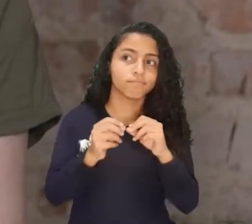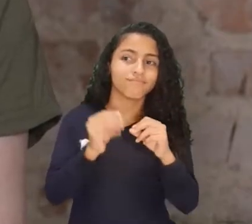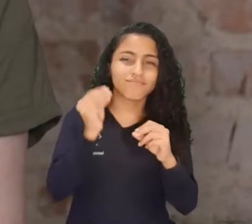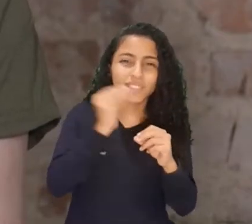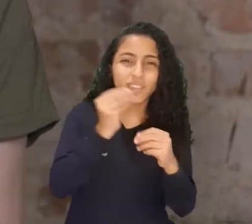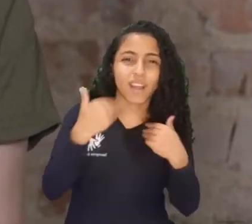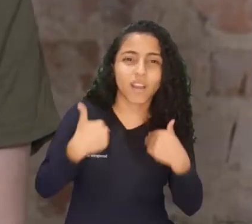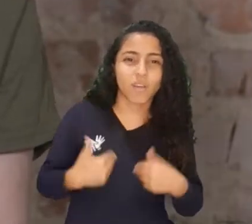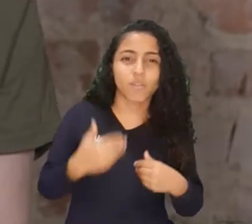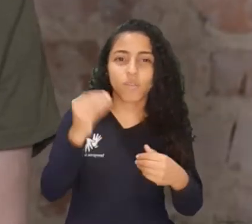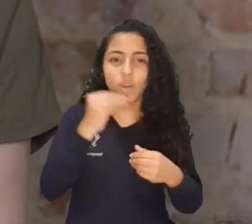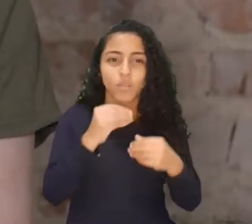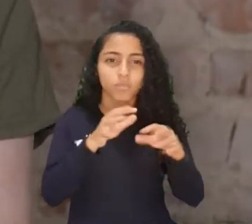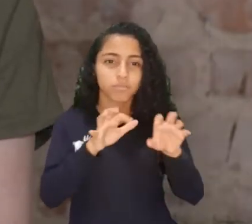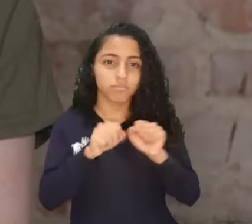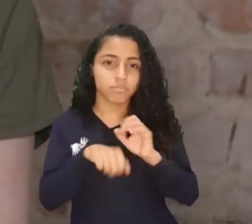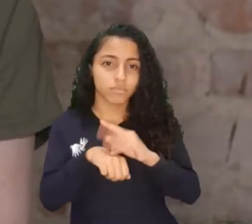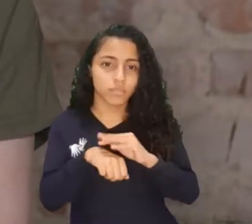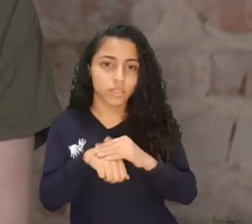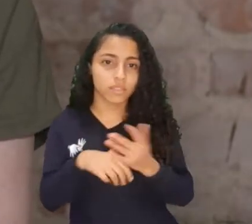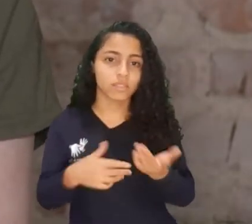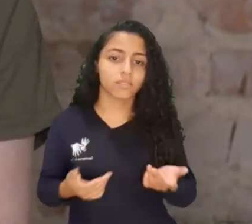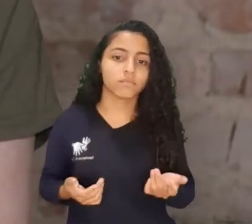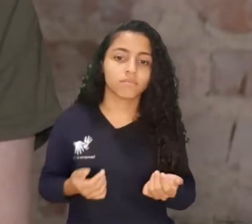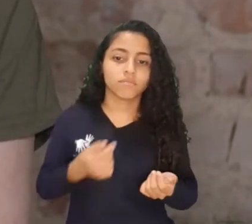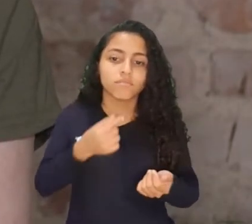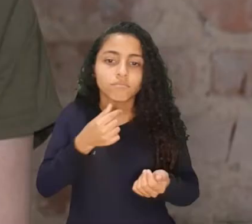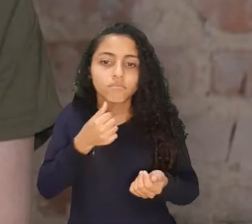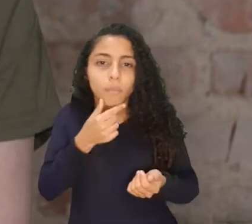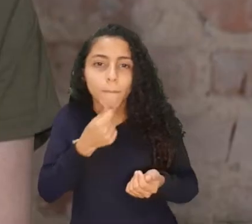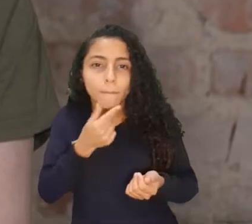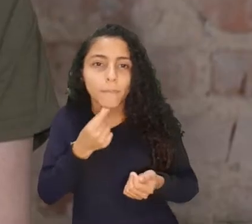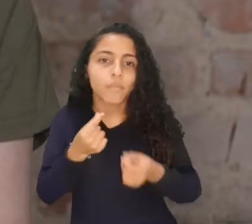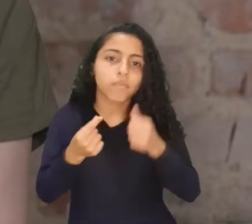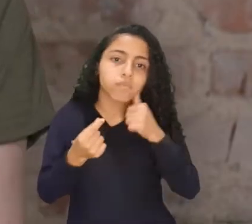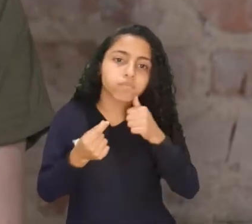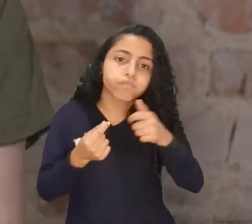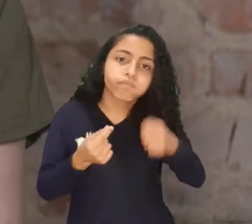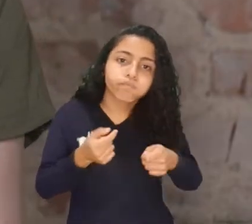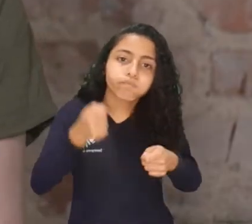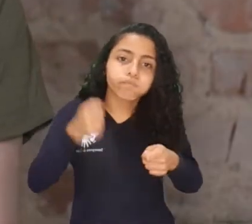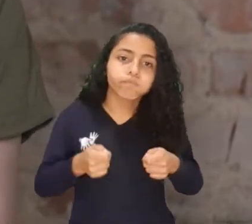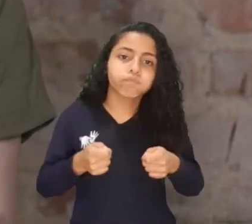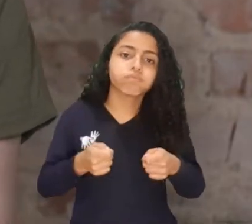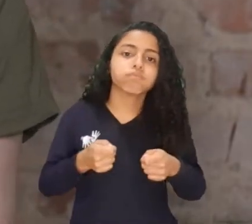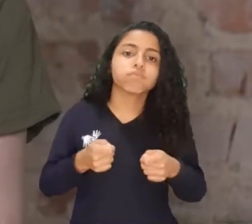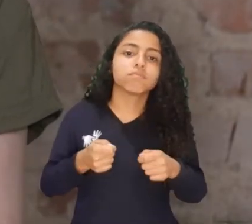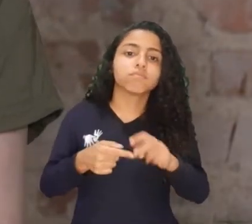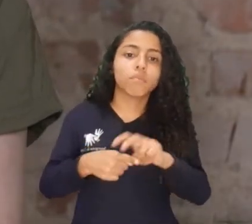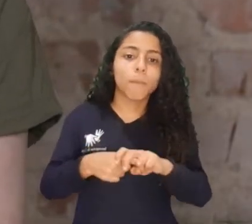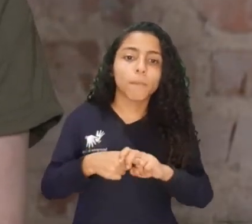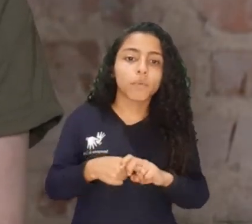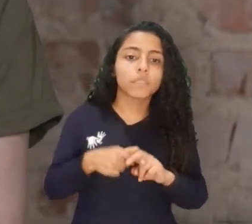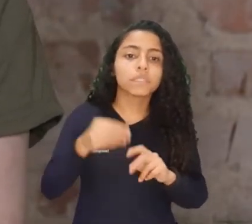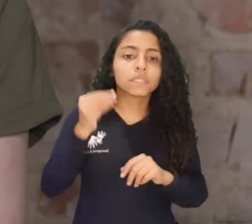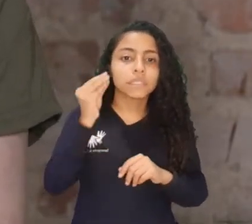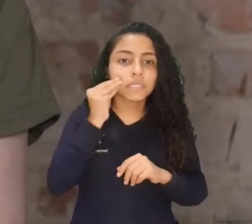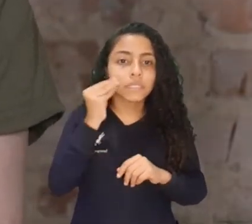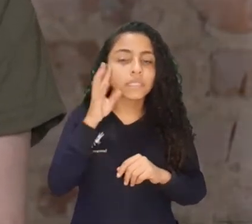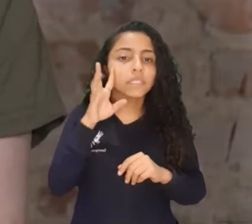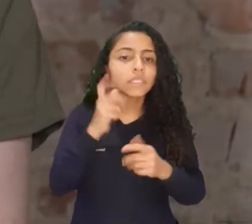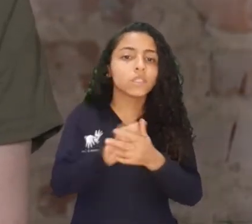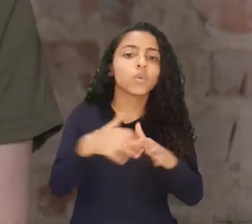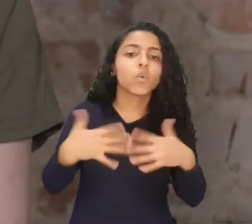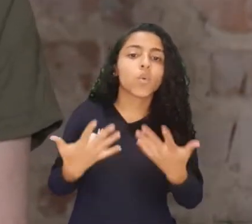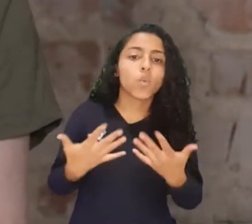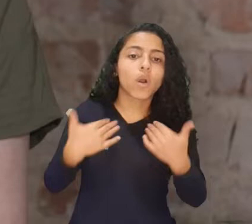de masculinização ou feminilização de espécies em função de determinação do sexo por conta de temperatura.